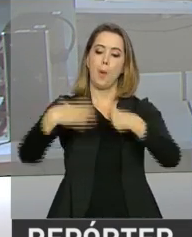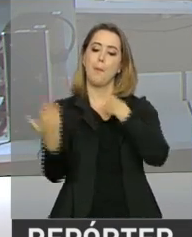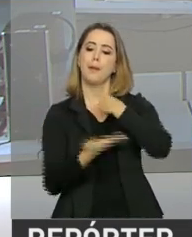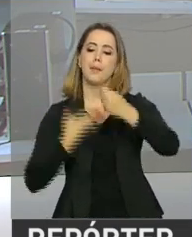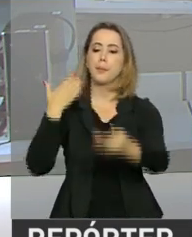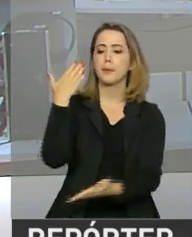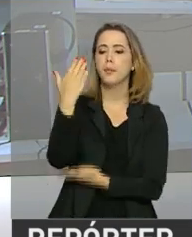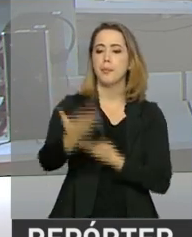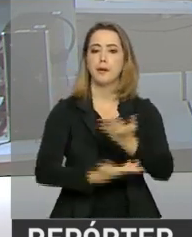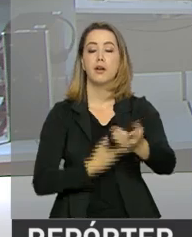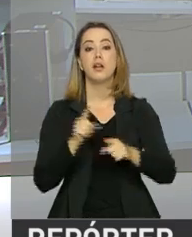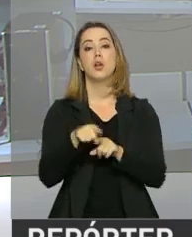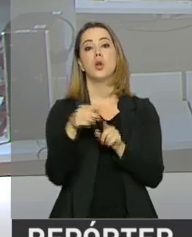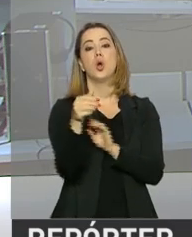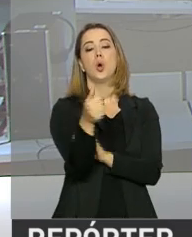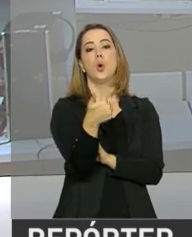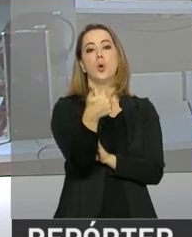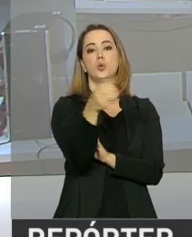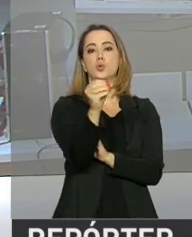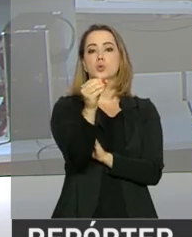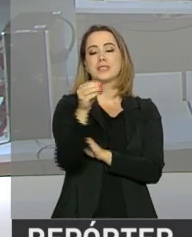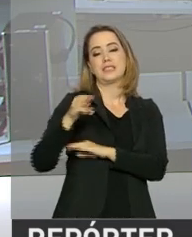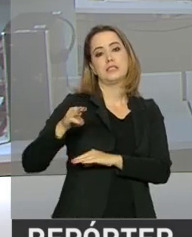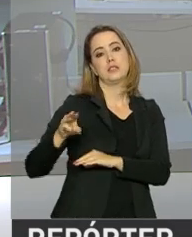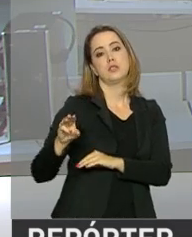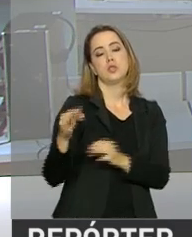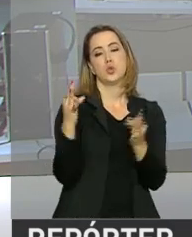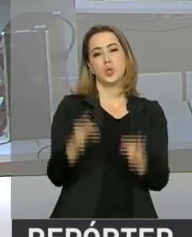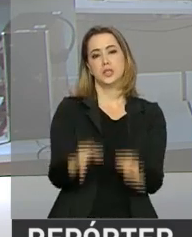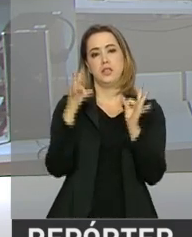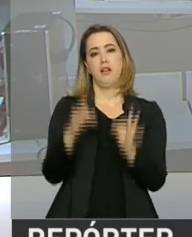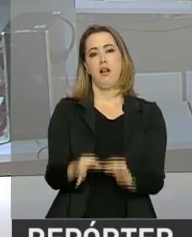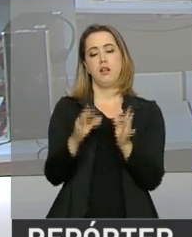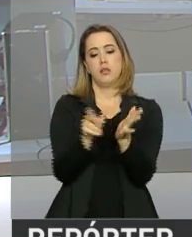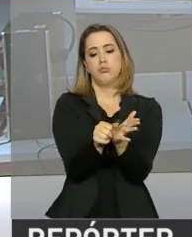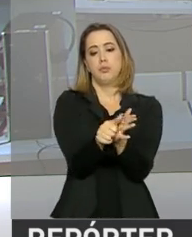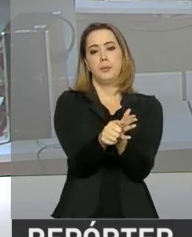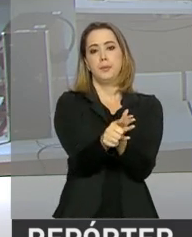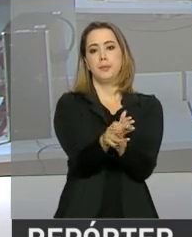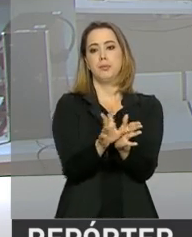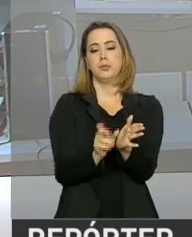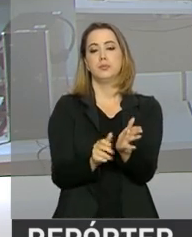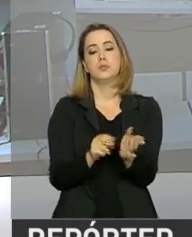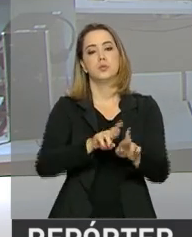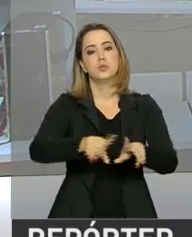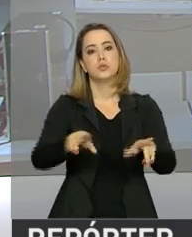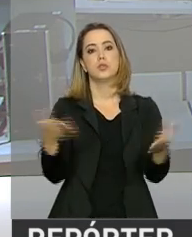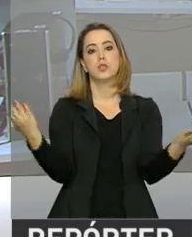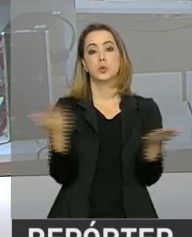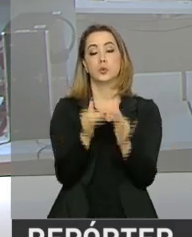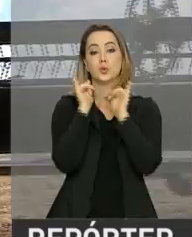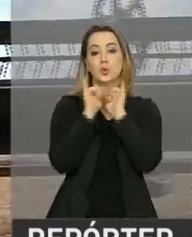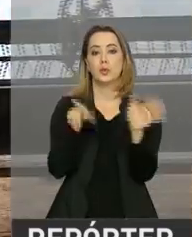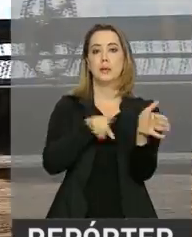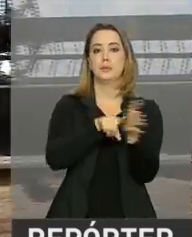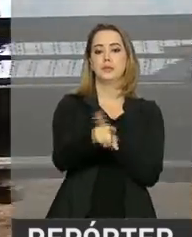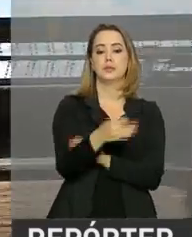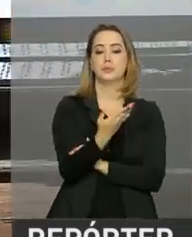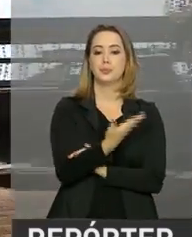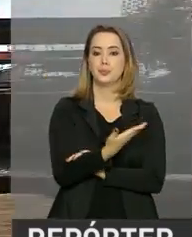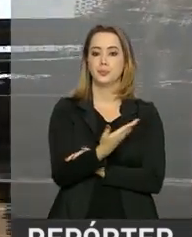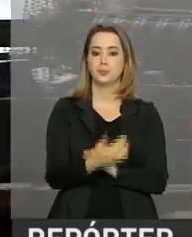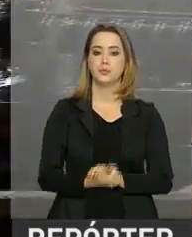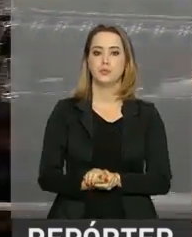toneladas de grãos nesta safra é o que mostra o levantamento divulgado hoje pela companhia Nacional de abastecimento